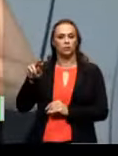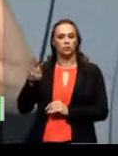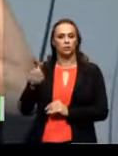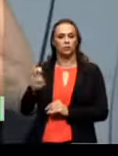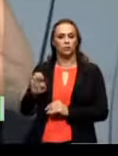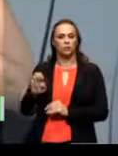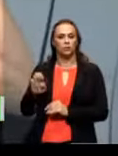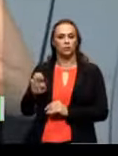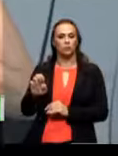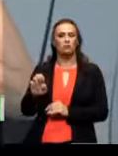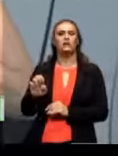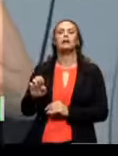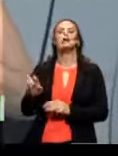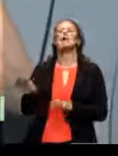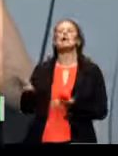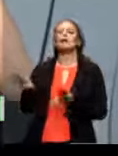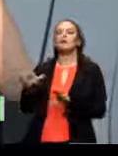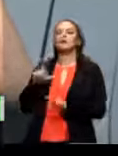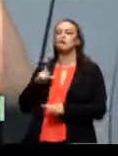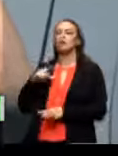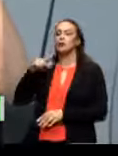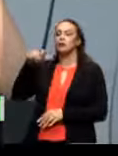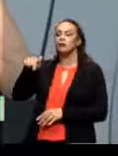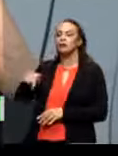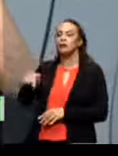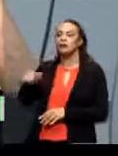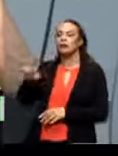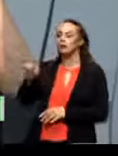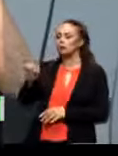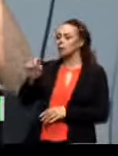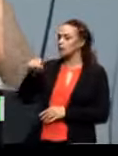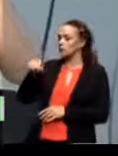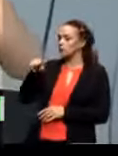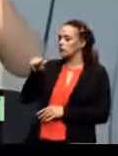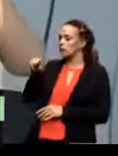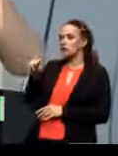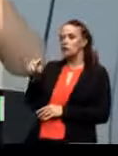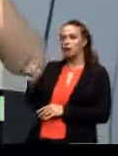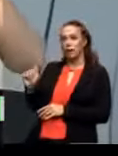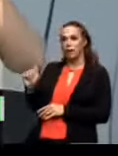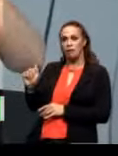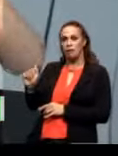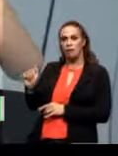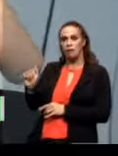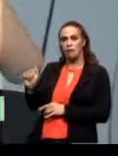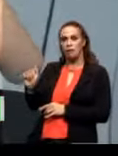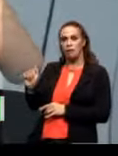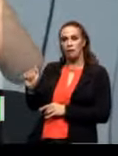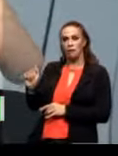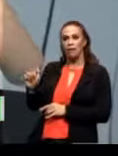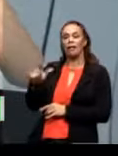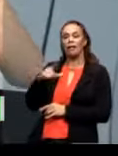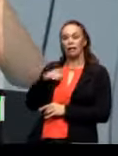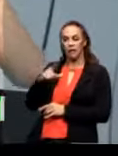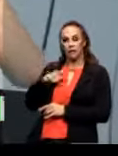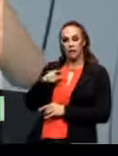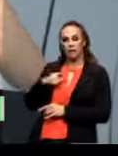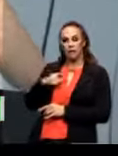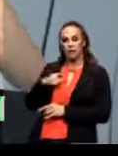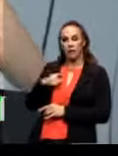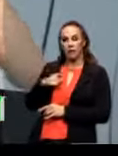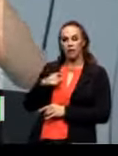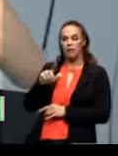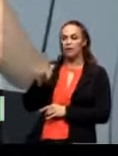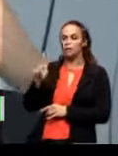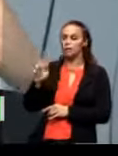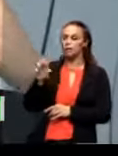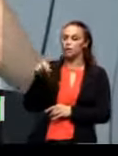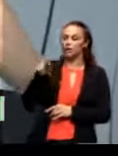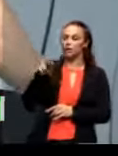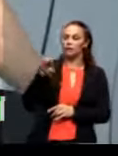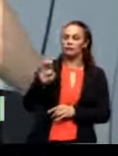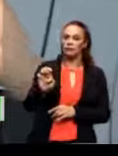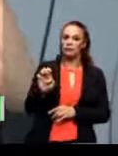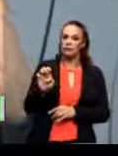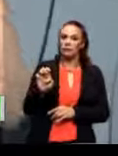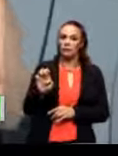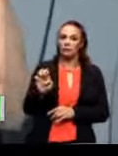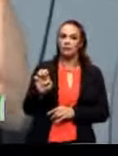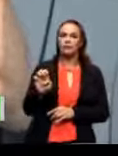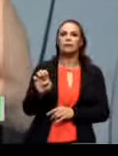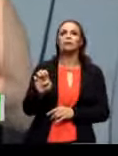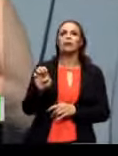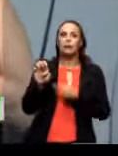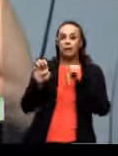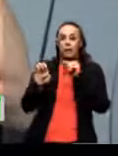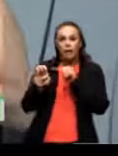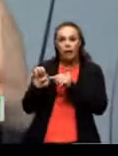vai produzir um produto funcional. Então, você vai lembrar lá que o DNA, ele tem lá o gene, que vai ter uma receita para uma proteína. Então,